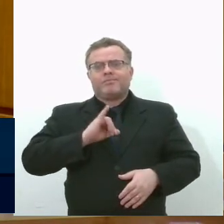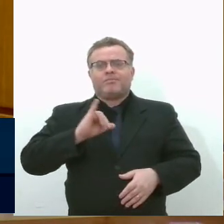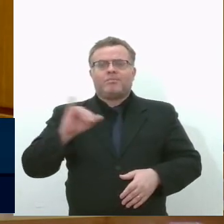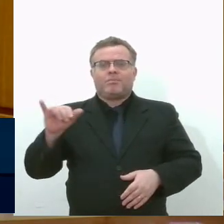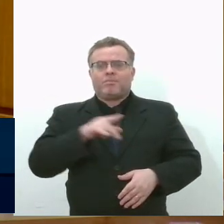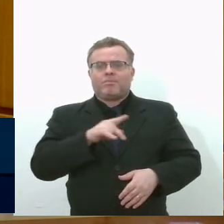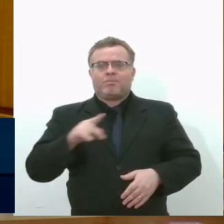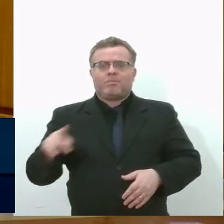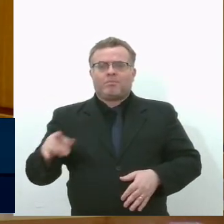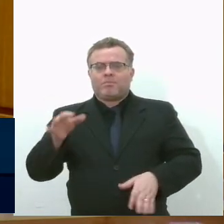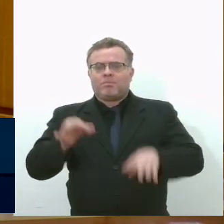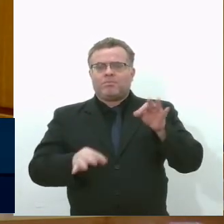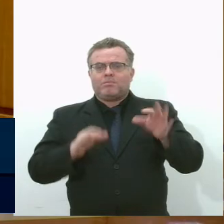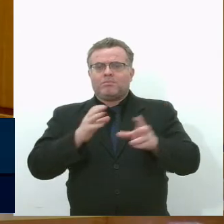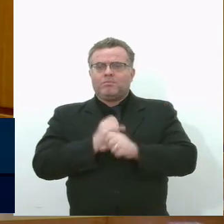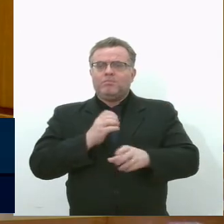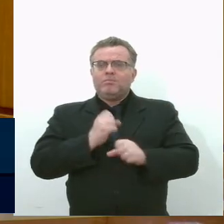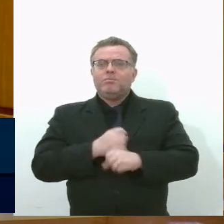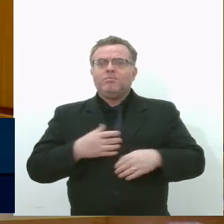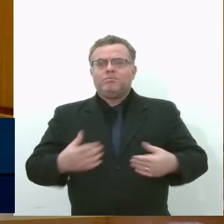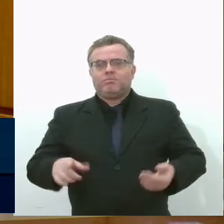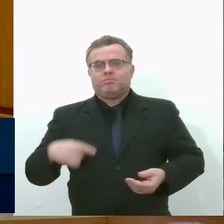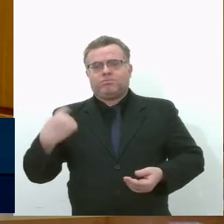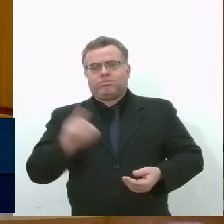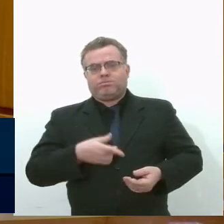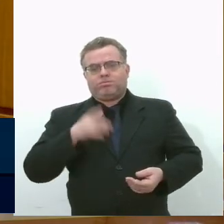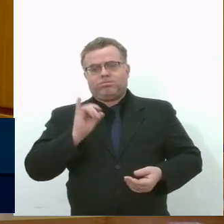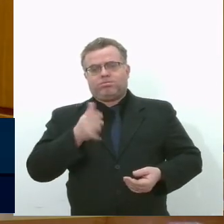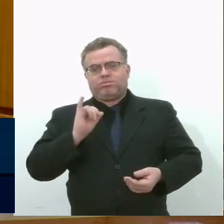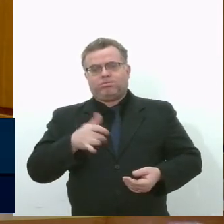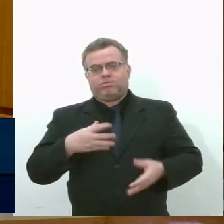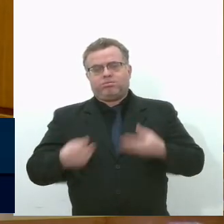Contas o que estamos aqui a relatar. Porque